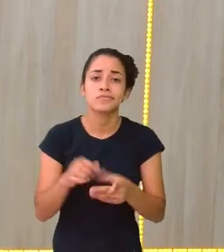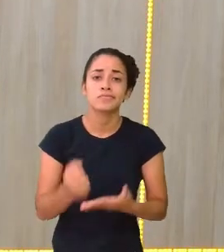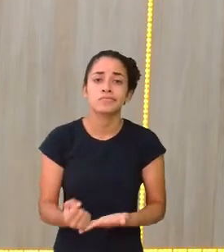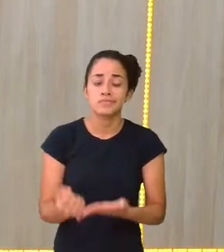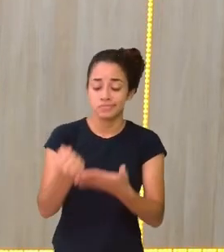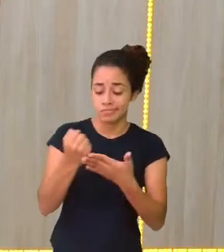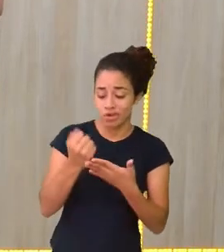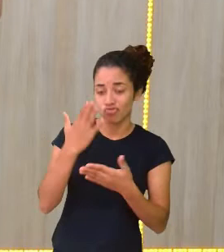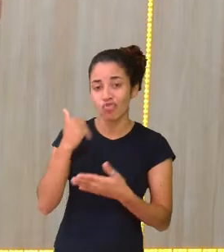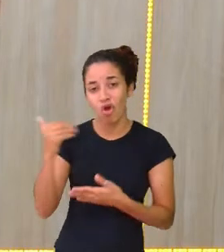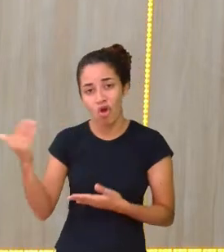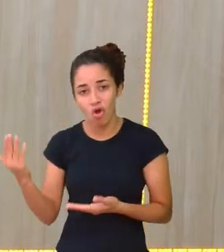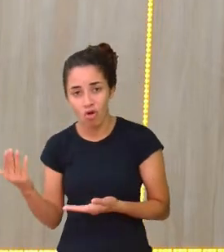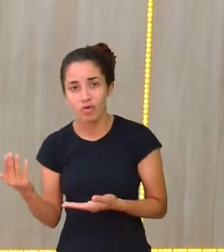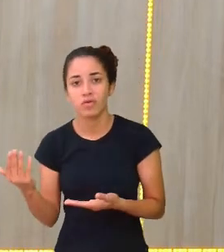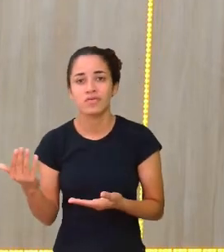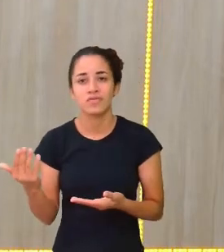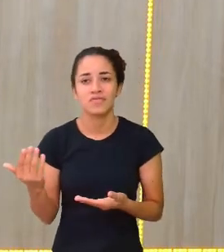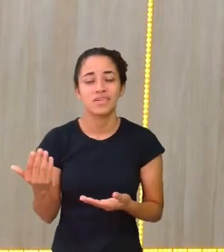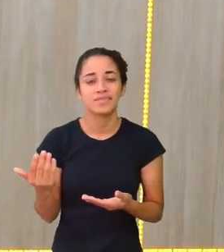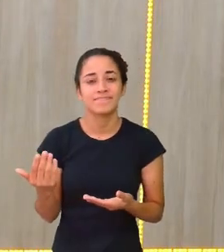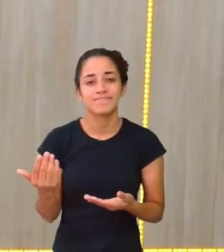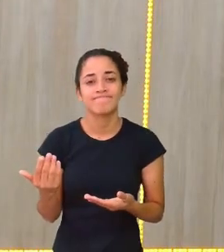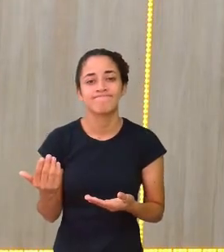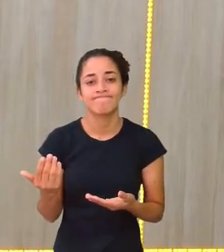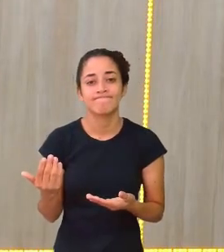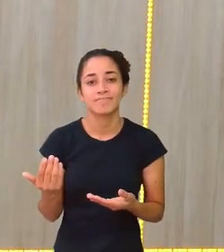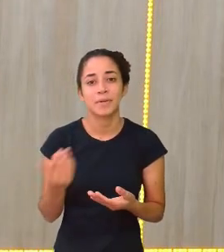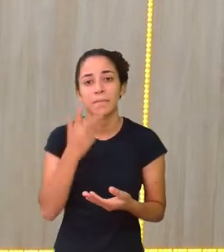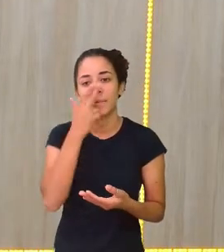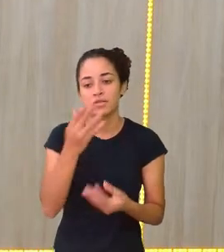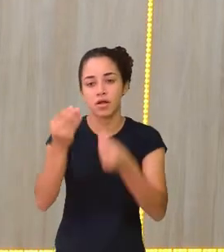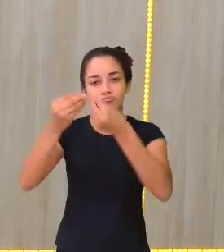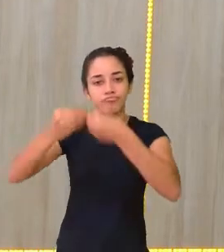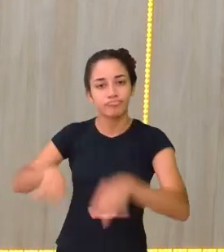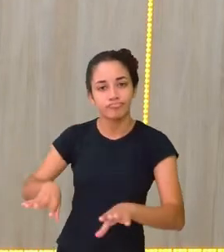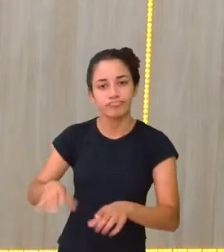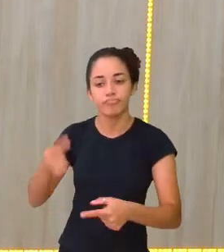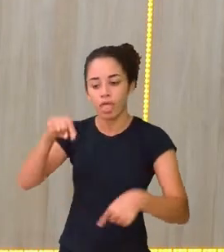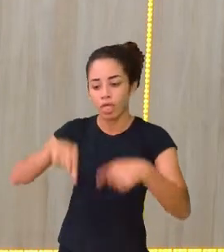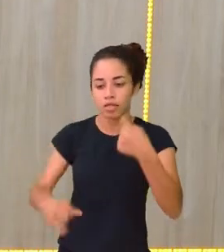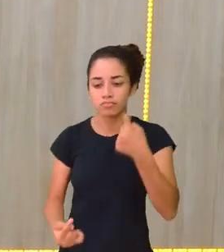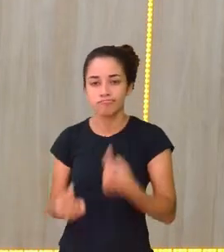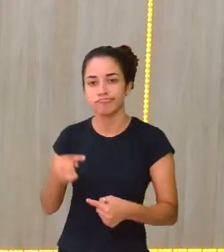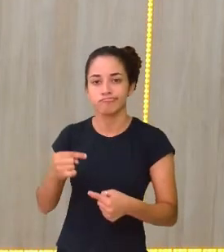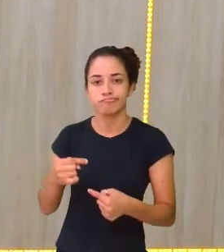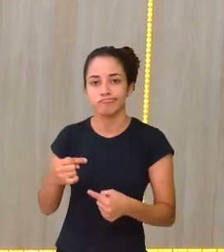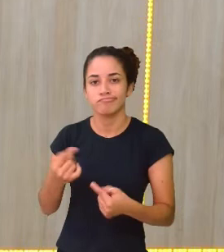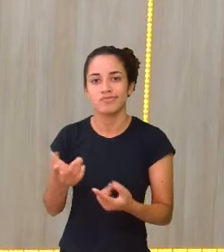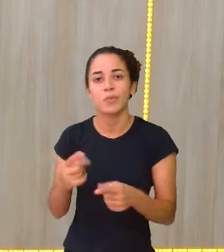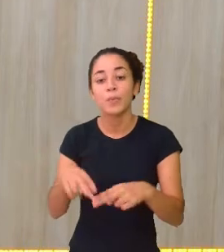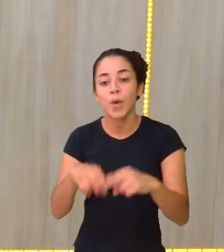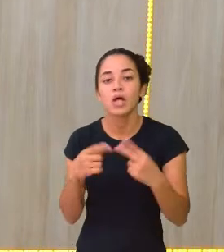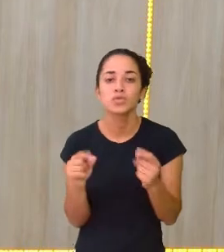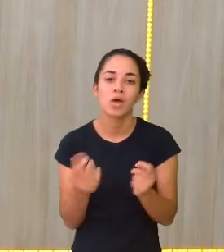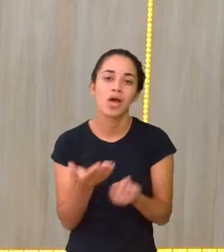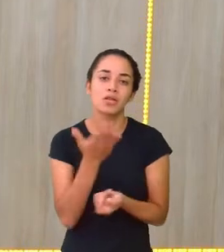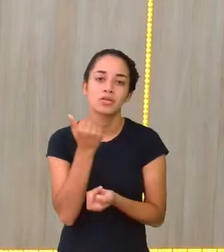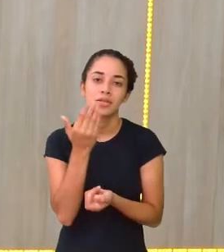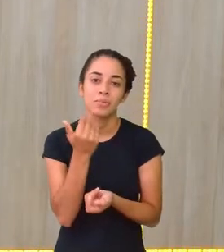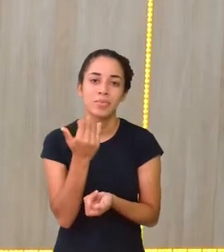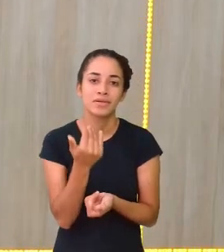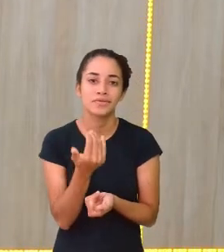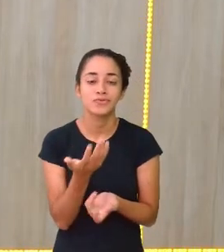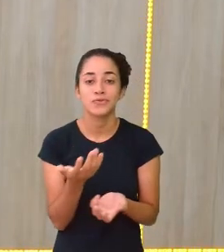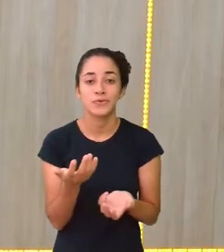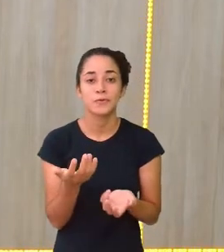nos jovens, nas crianças, a questão aí também dessa disfunção por conta de um alimento ou de alguns alimentos